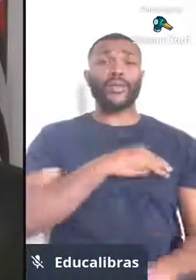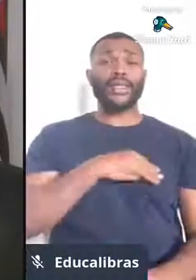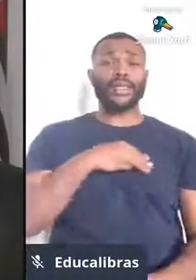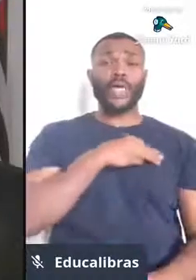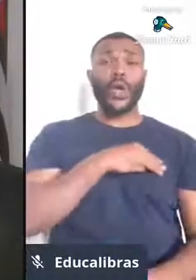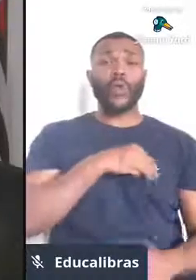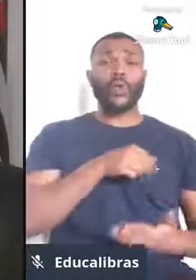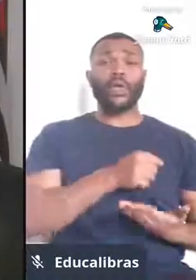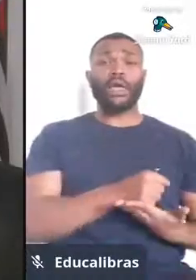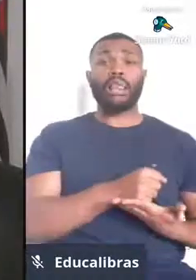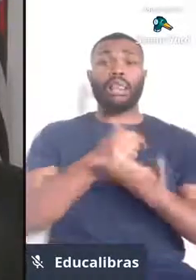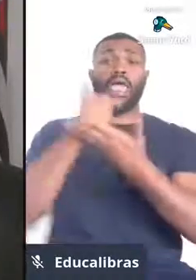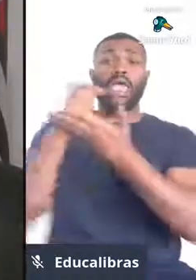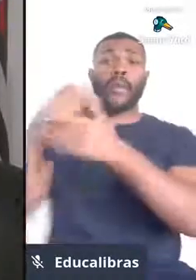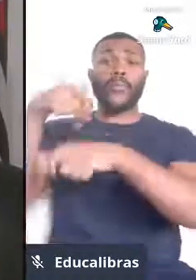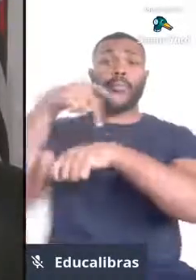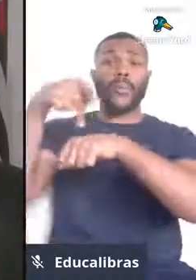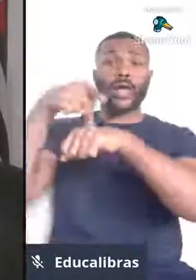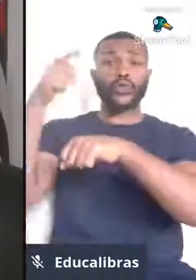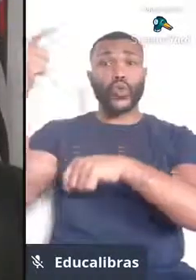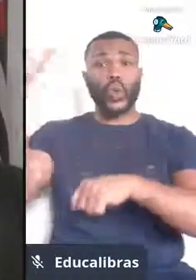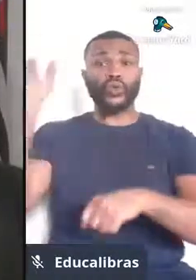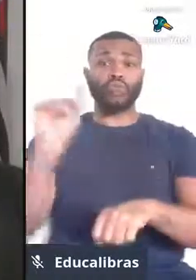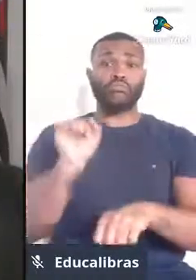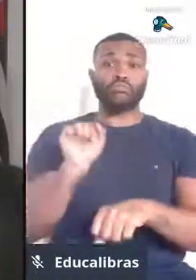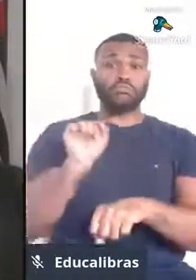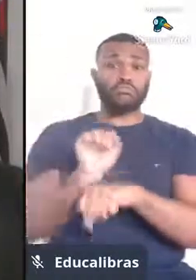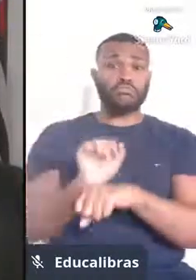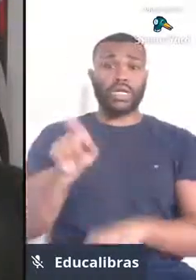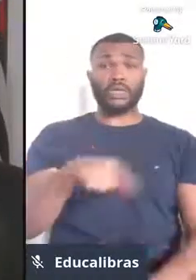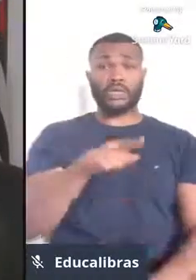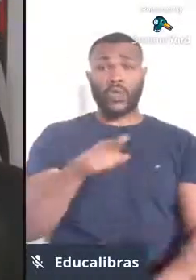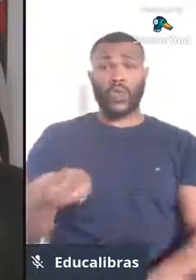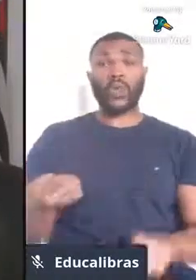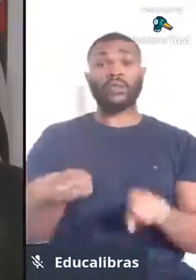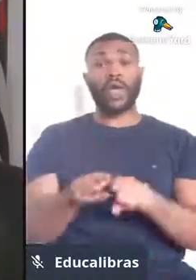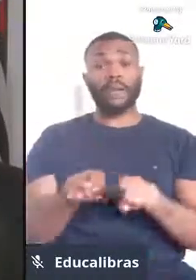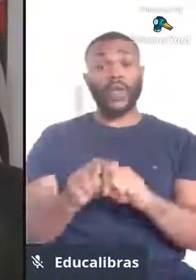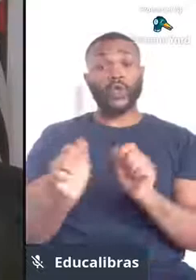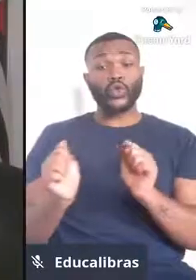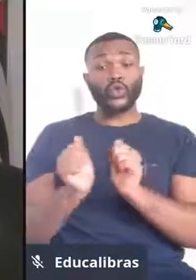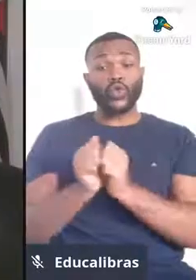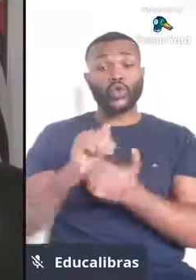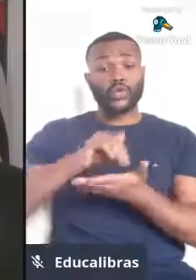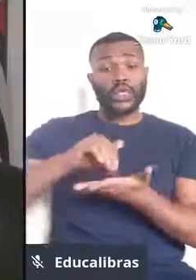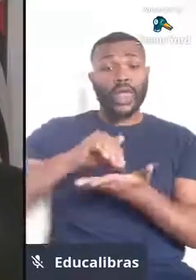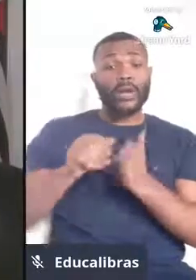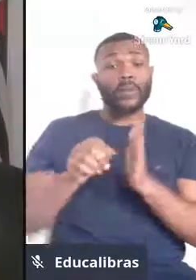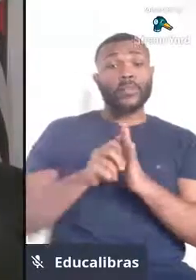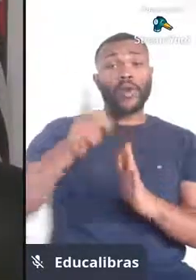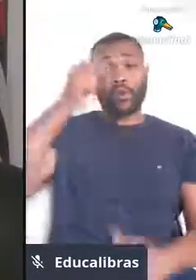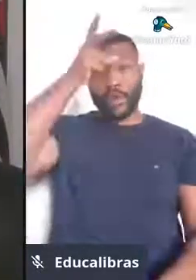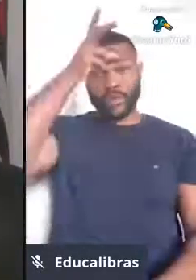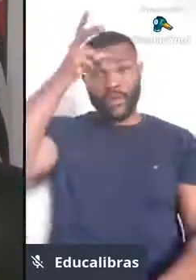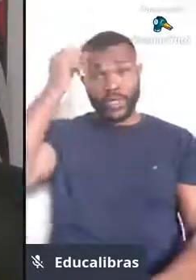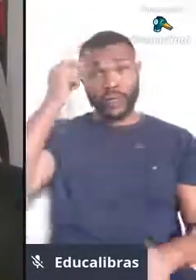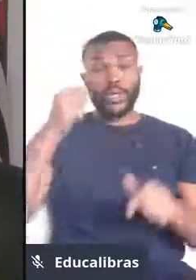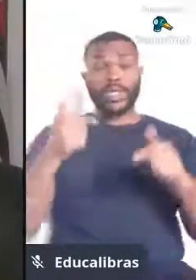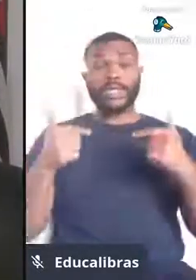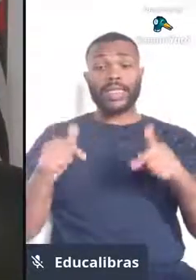núcleo prontamente assumiu, junto com o gabinete do prefeito, a parte das doações nacionais,